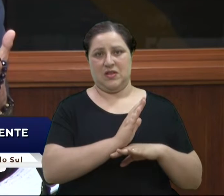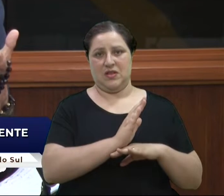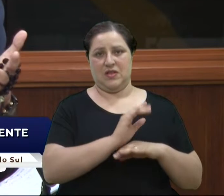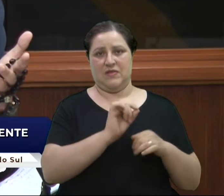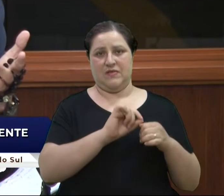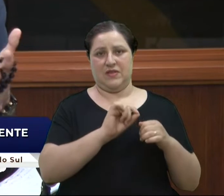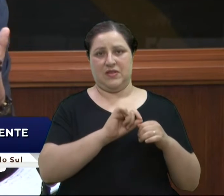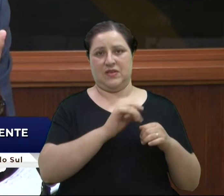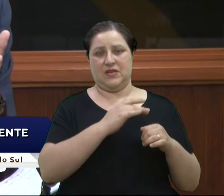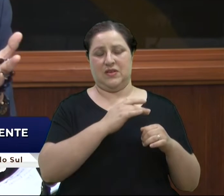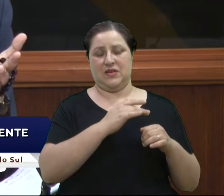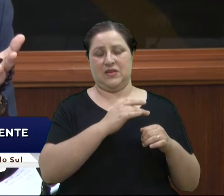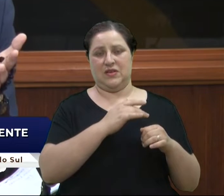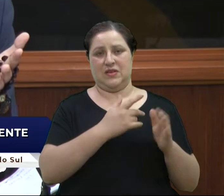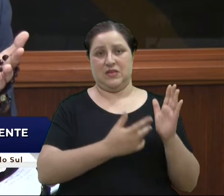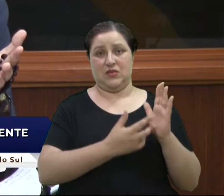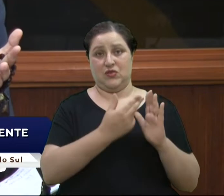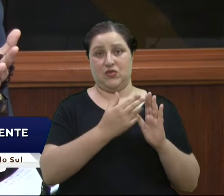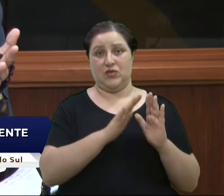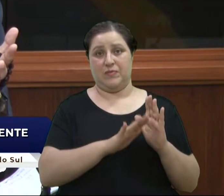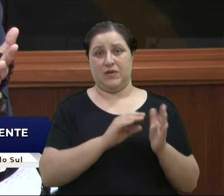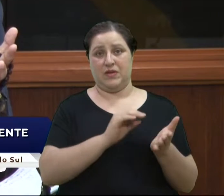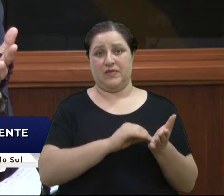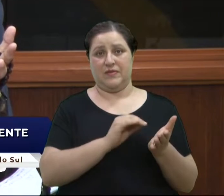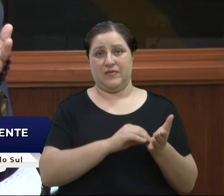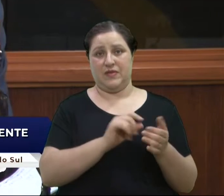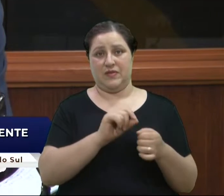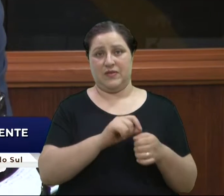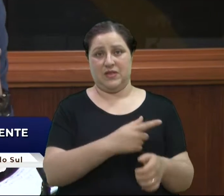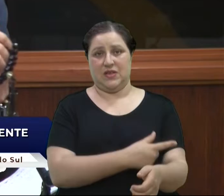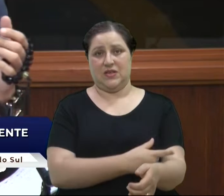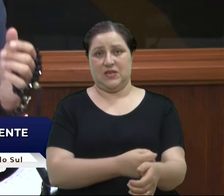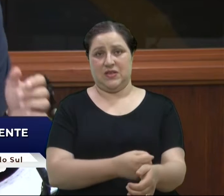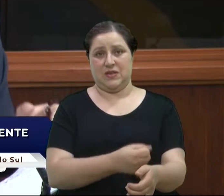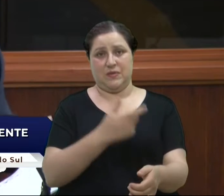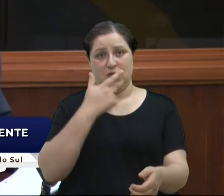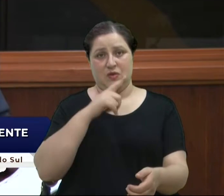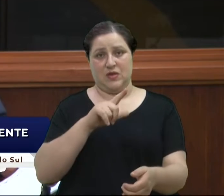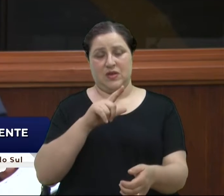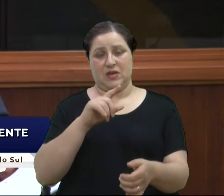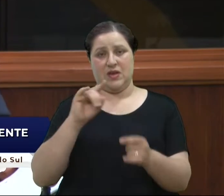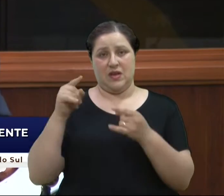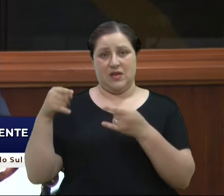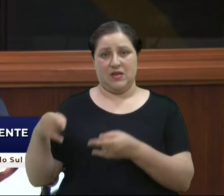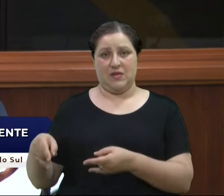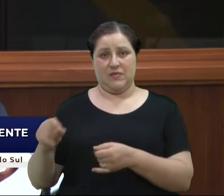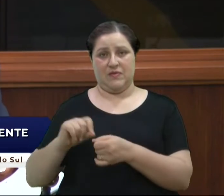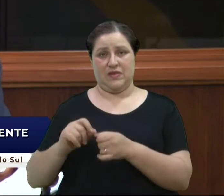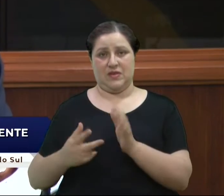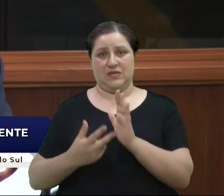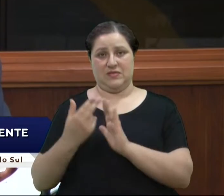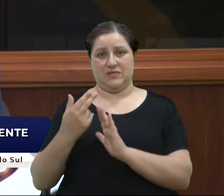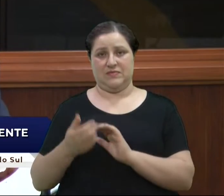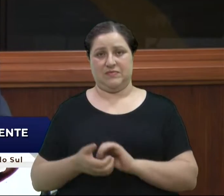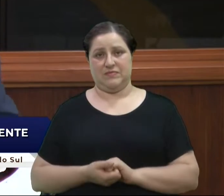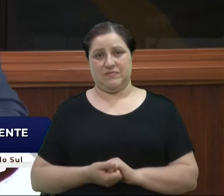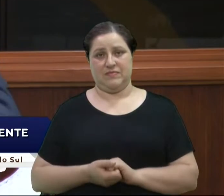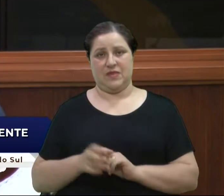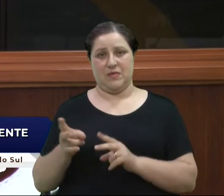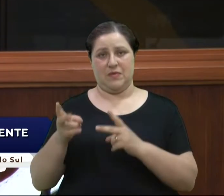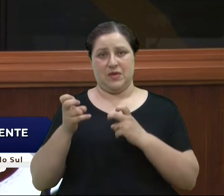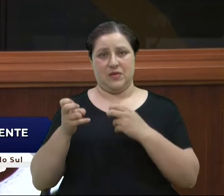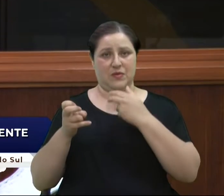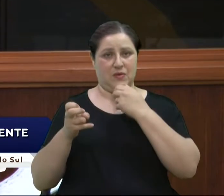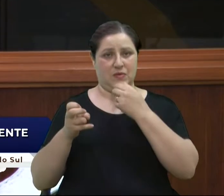exame, né, e também nem leito para poder fazer um procedimento cirúrgico. Então, eu percebo, na própria fala do diretor